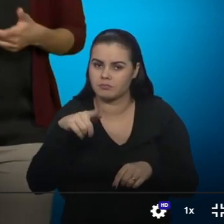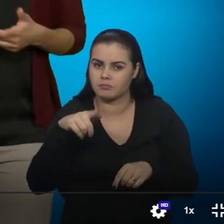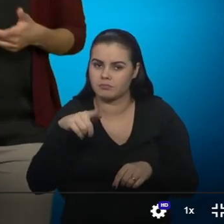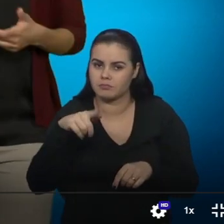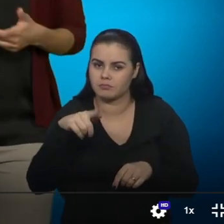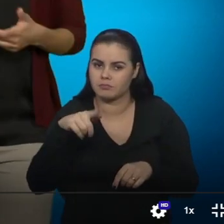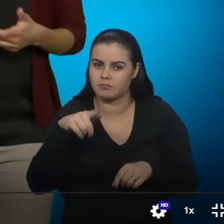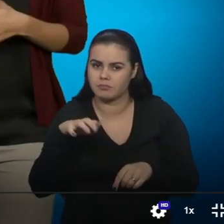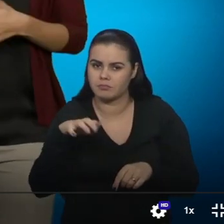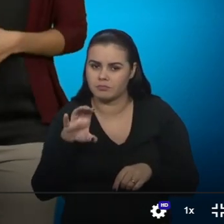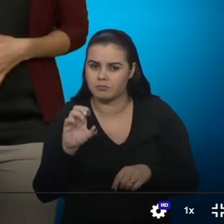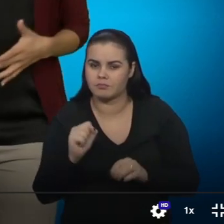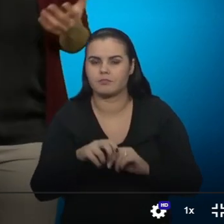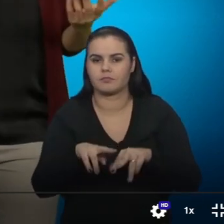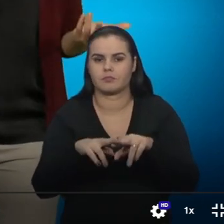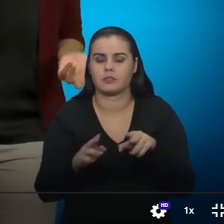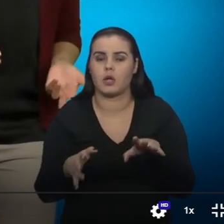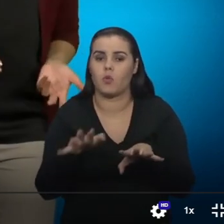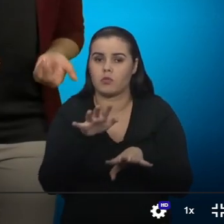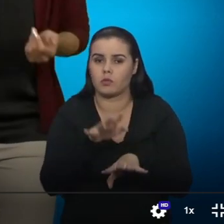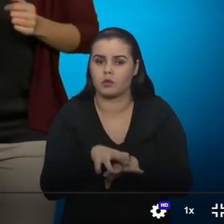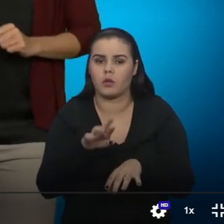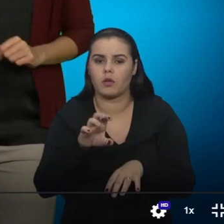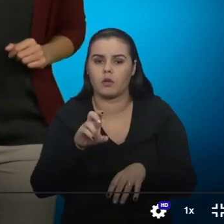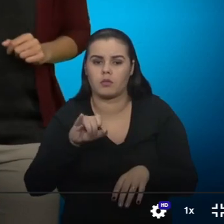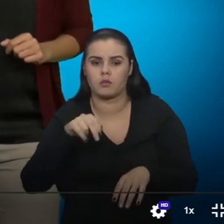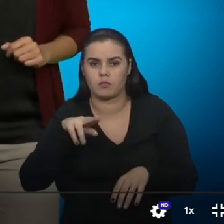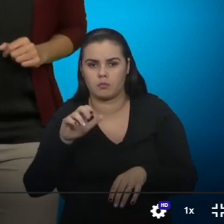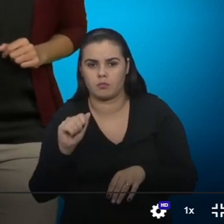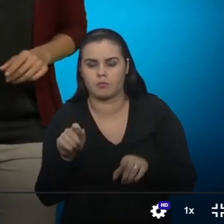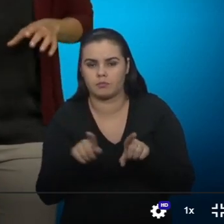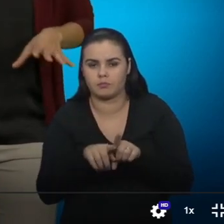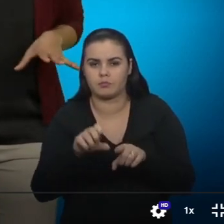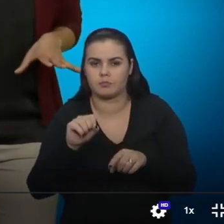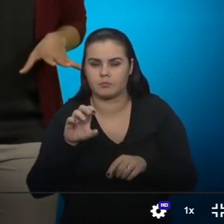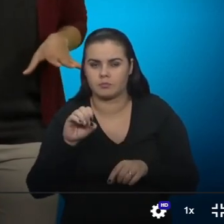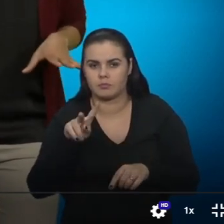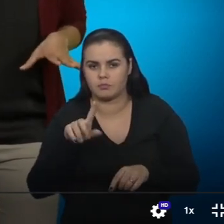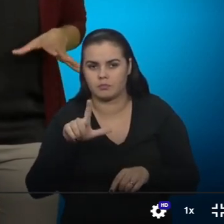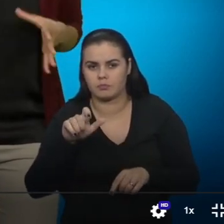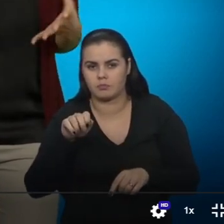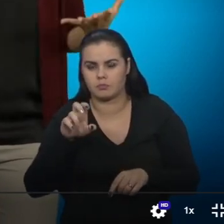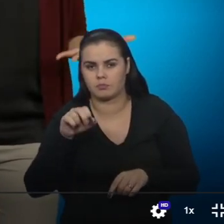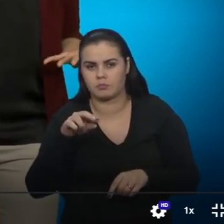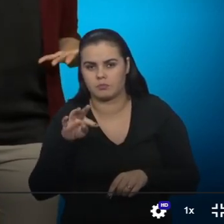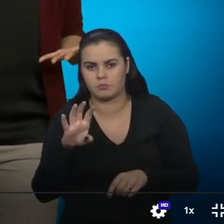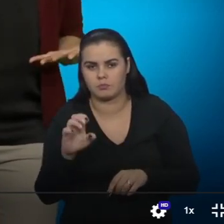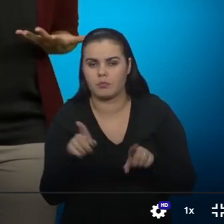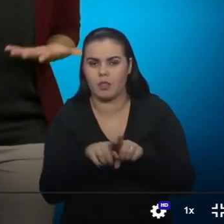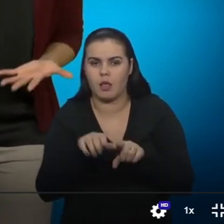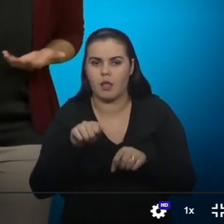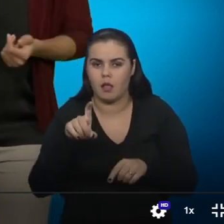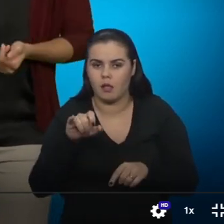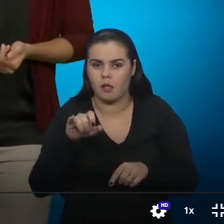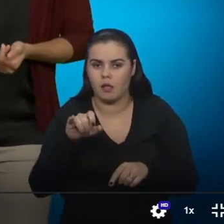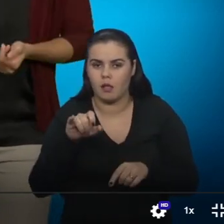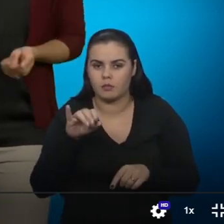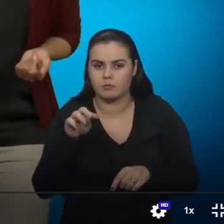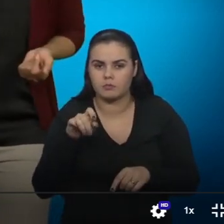por uma resina, um solvente e por aditivos. A função da resina é formar a película que adere